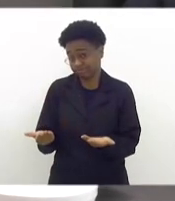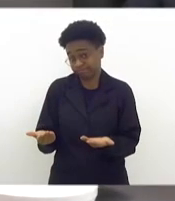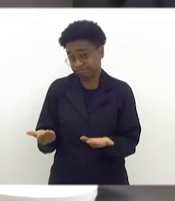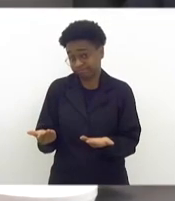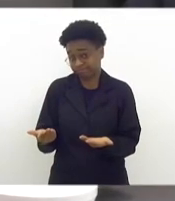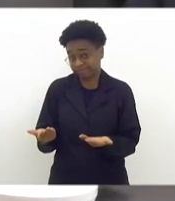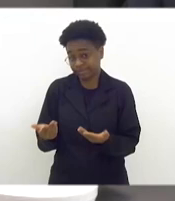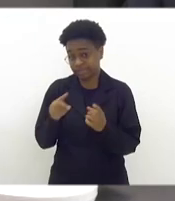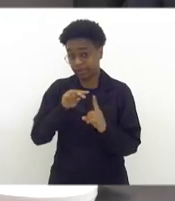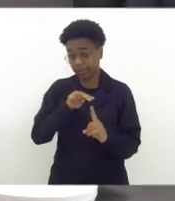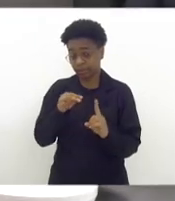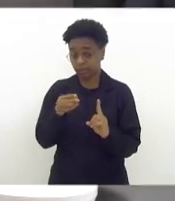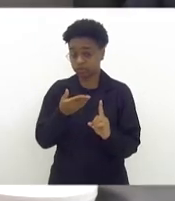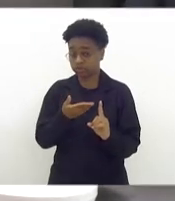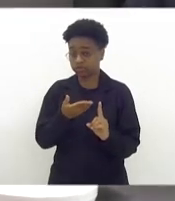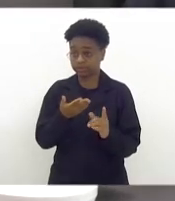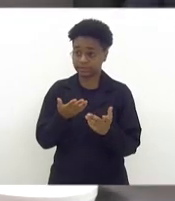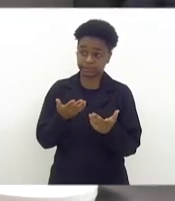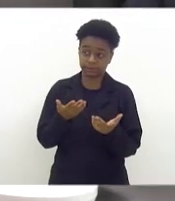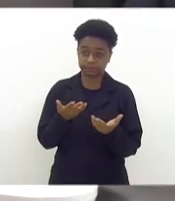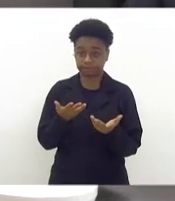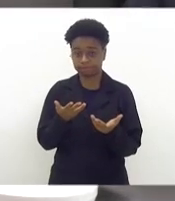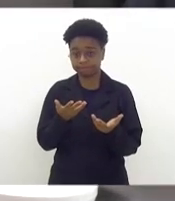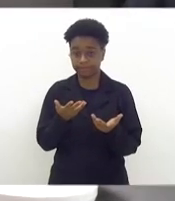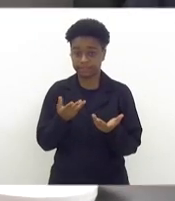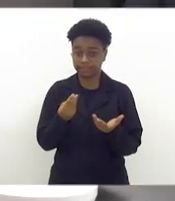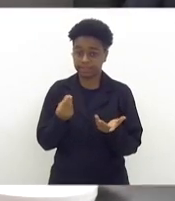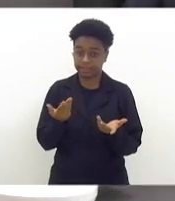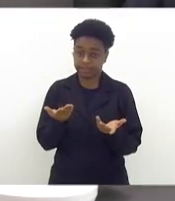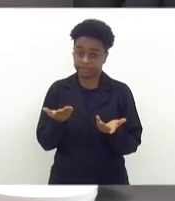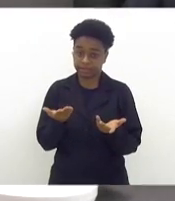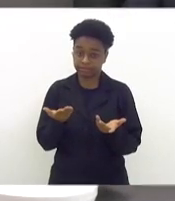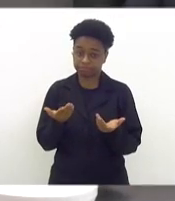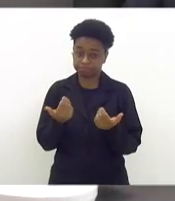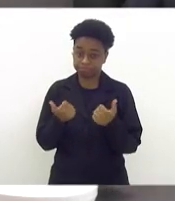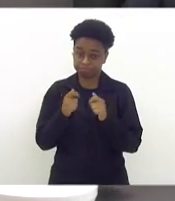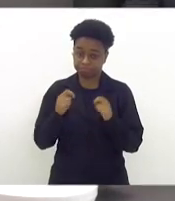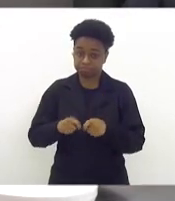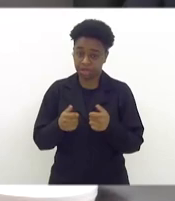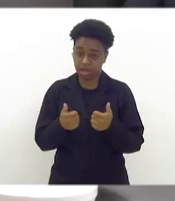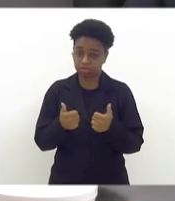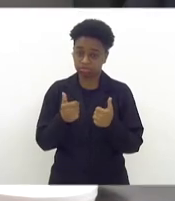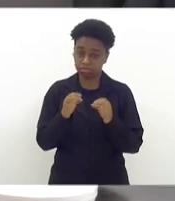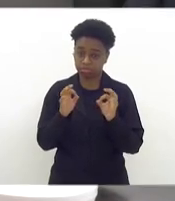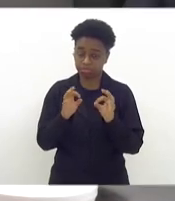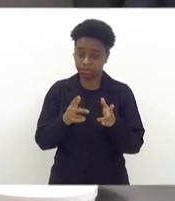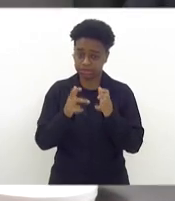ótica, esse viés é palatável, esse viés que o senhor